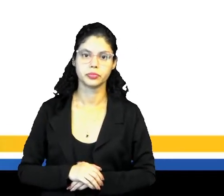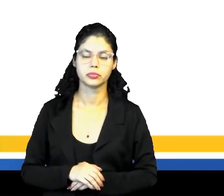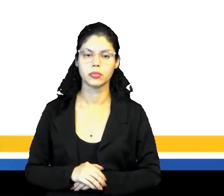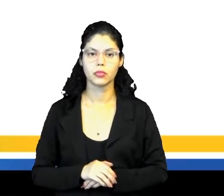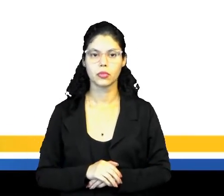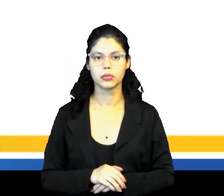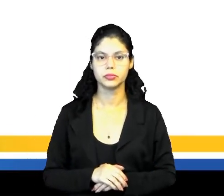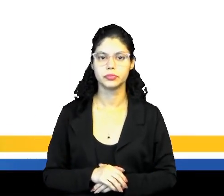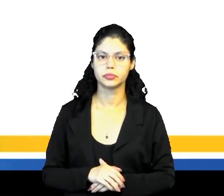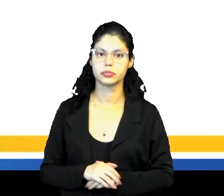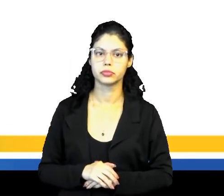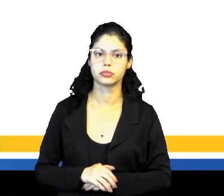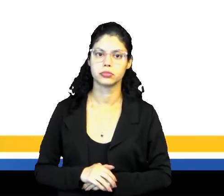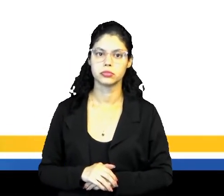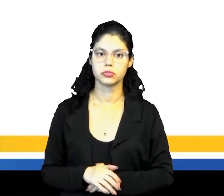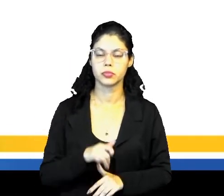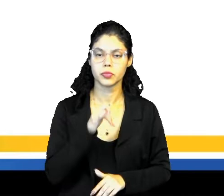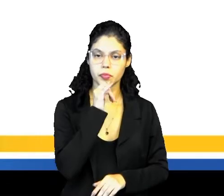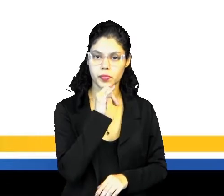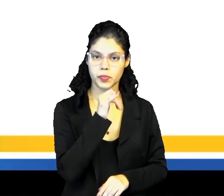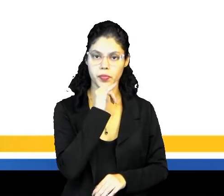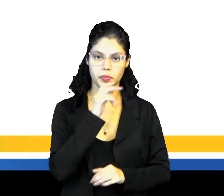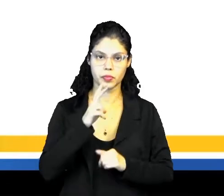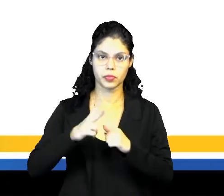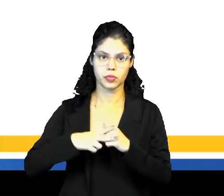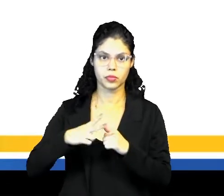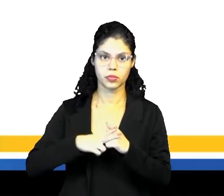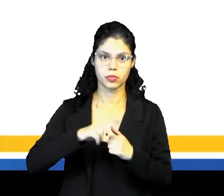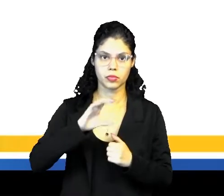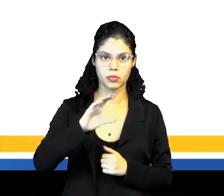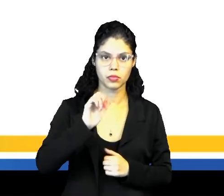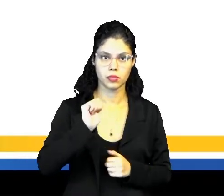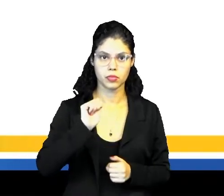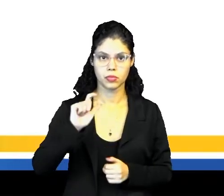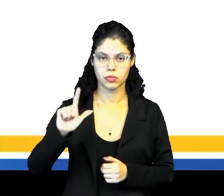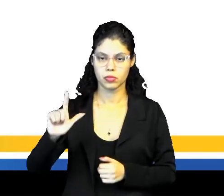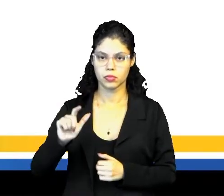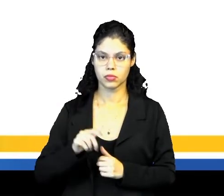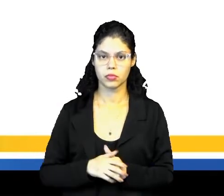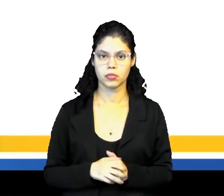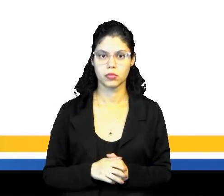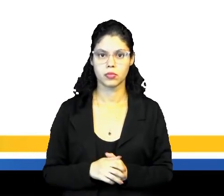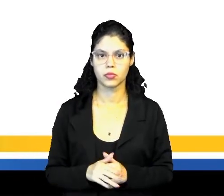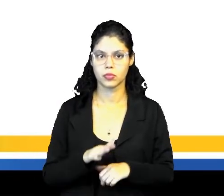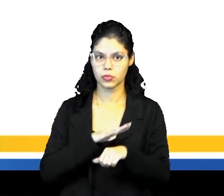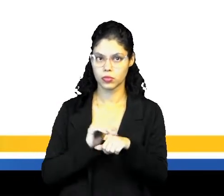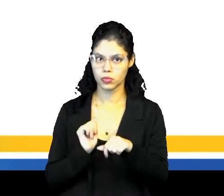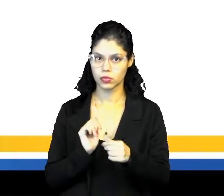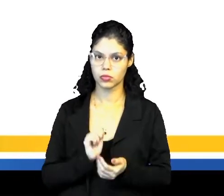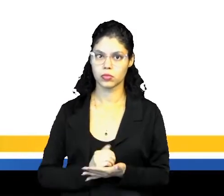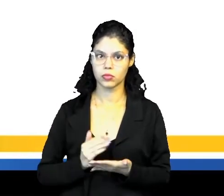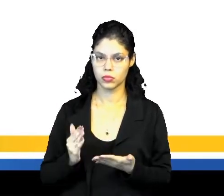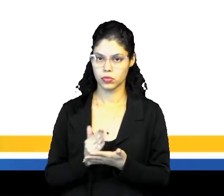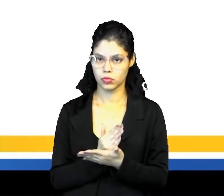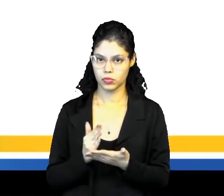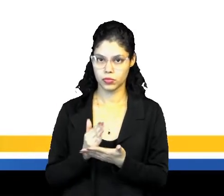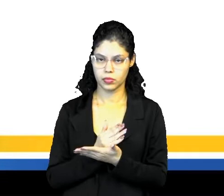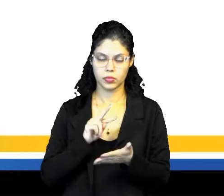Nós temos ali exemplos com o verbo call, que significa chamar, porém ele vai ter